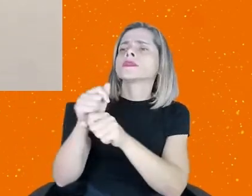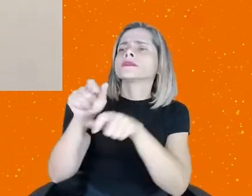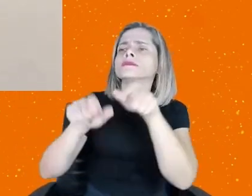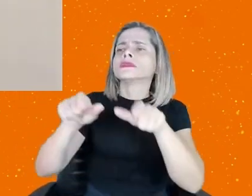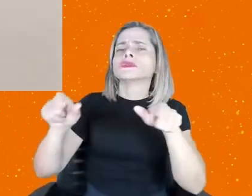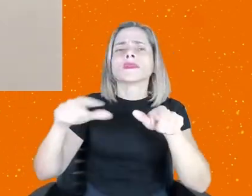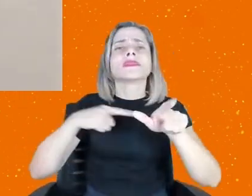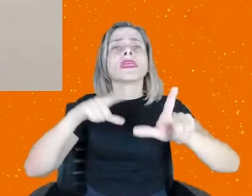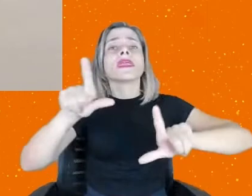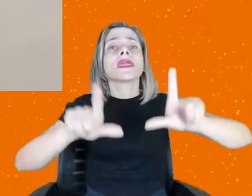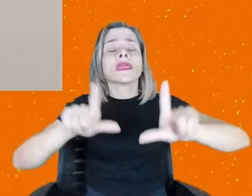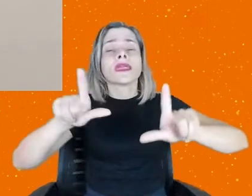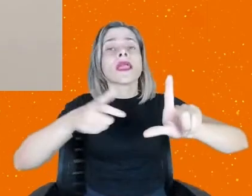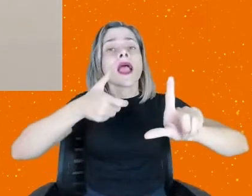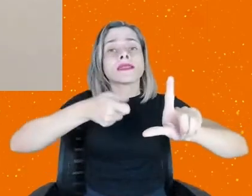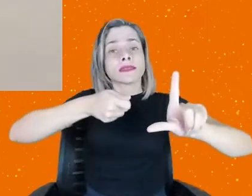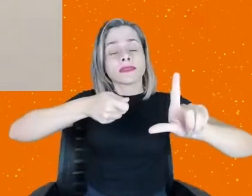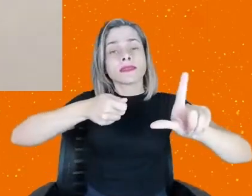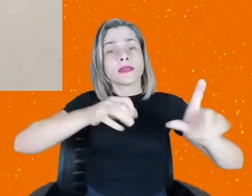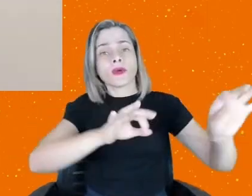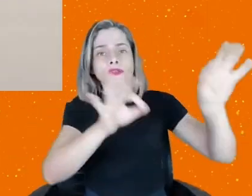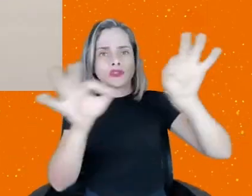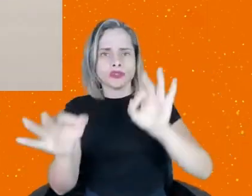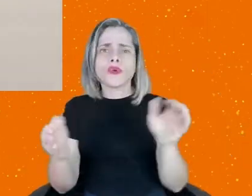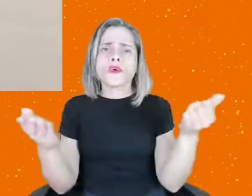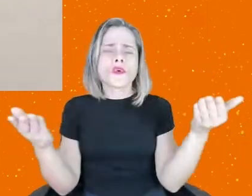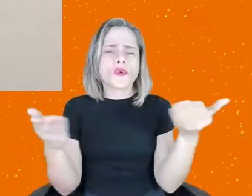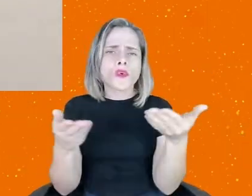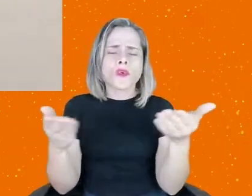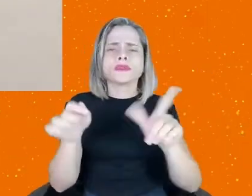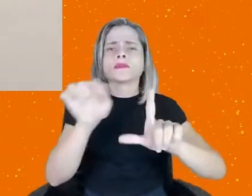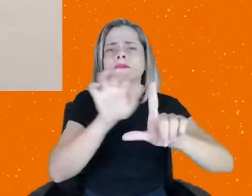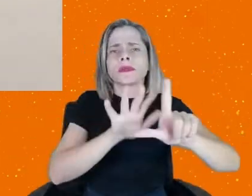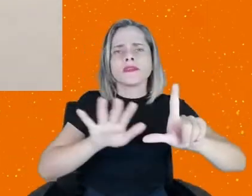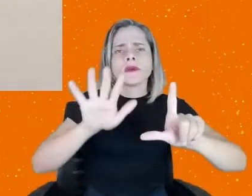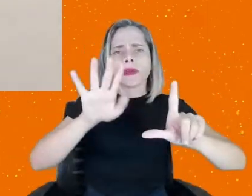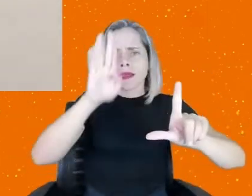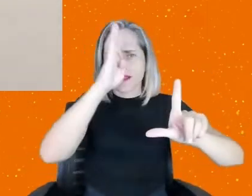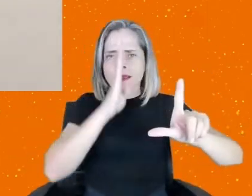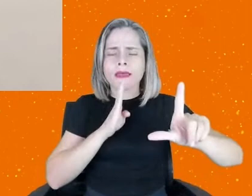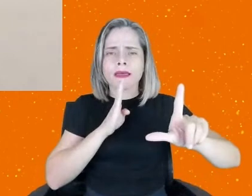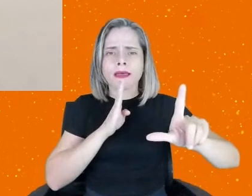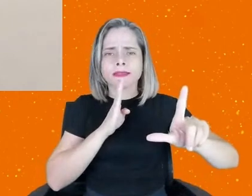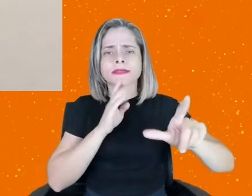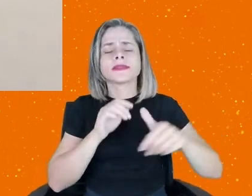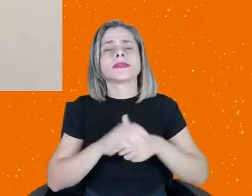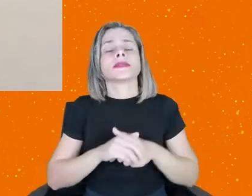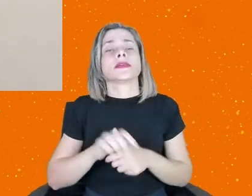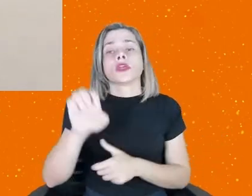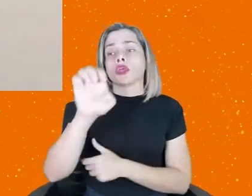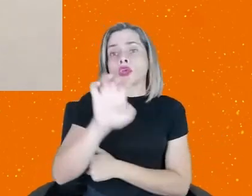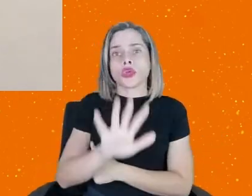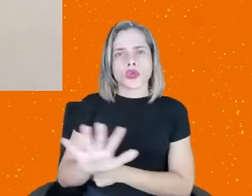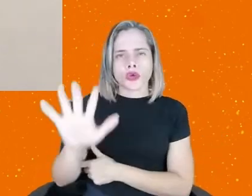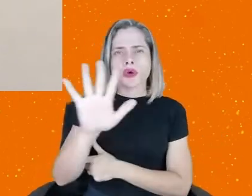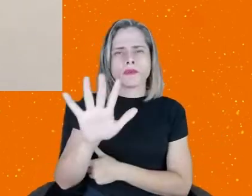hoje né nossas plataformas abertas que nós chamamos de frio é na na Europa né que é um forte na realidade ocorre brisa